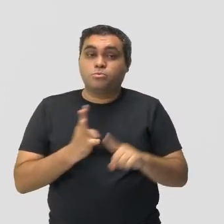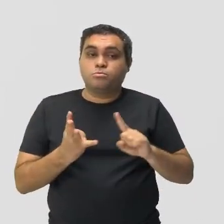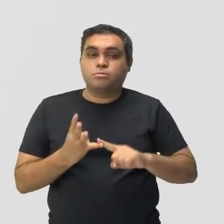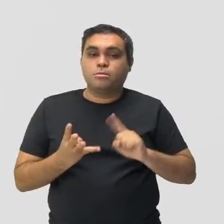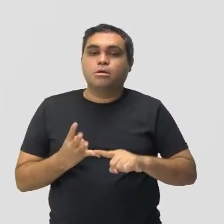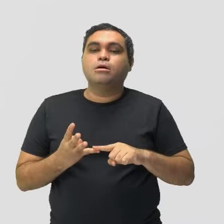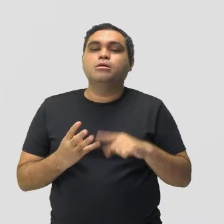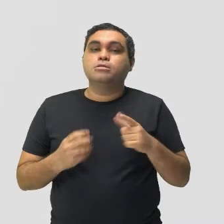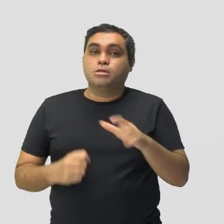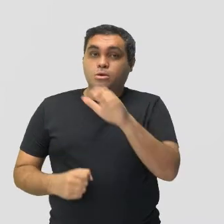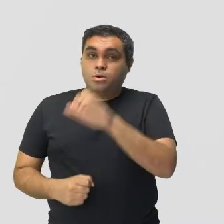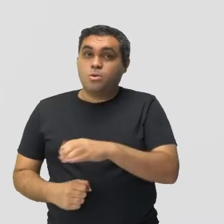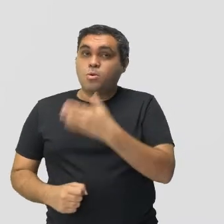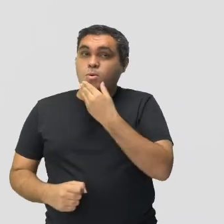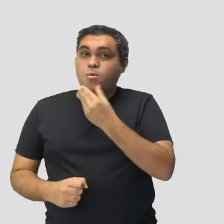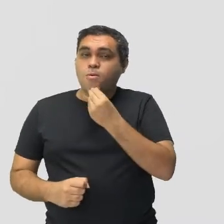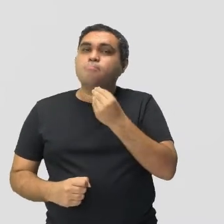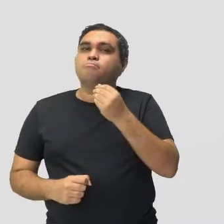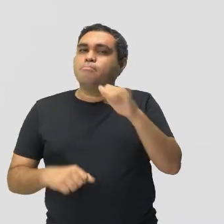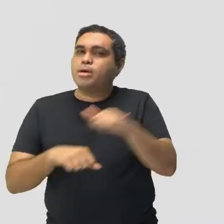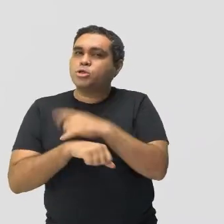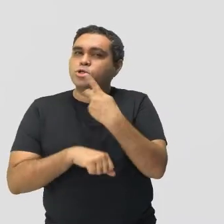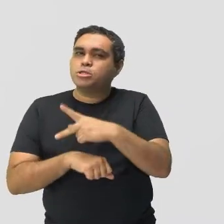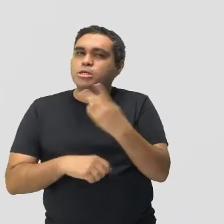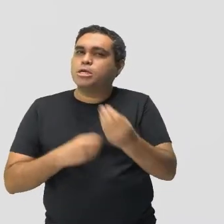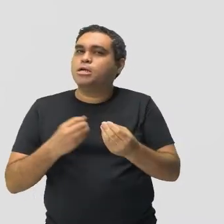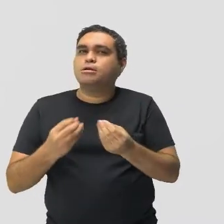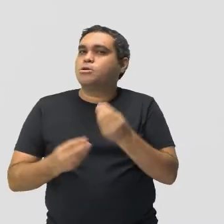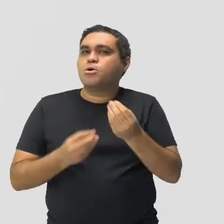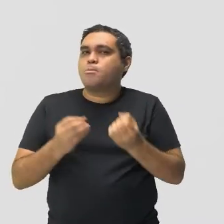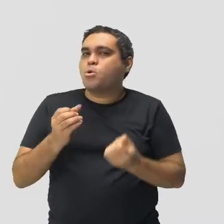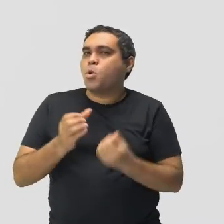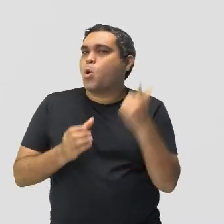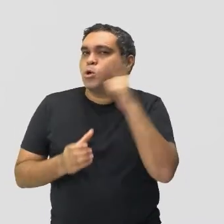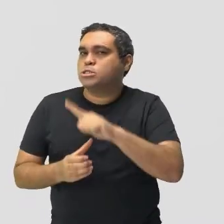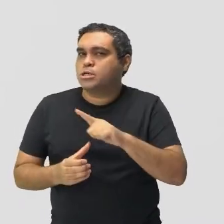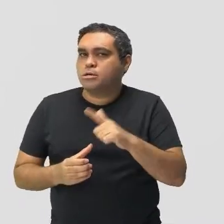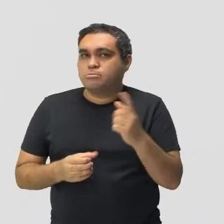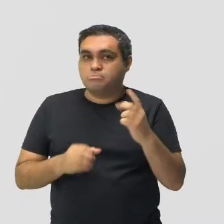Descartes à elaboração do seu método, tá? Façam aí, depois a gente volta para corrigir.